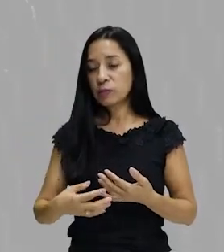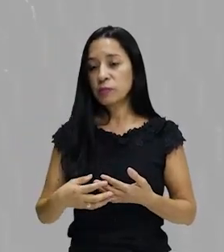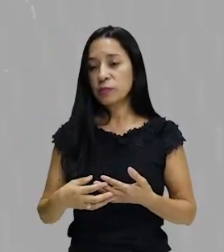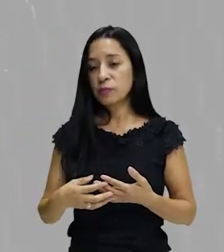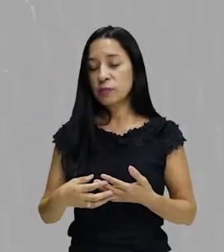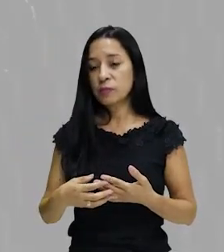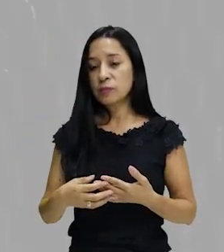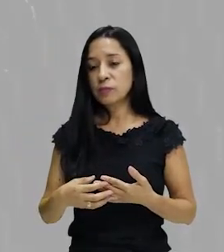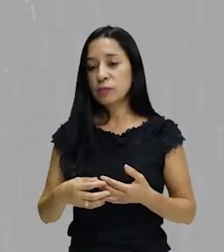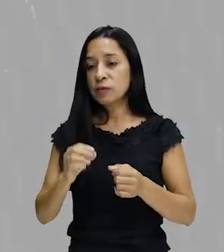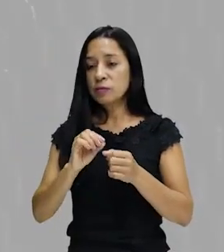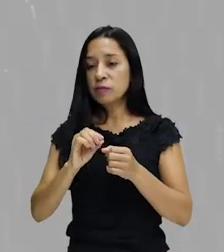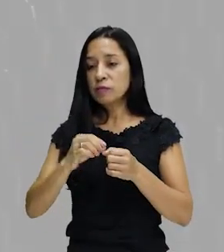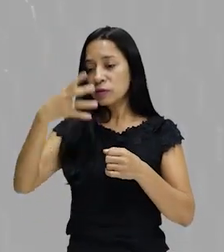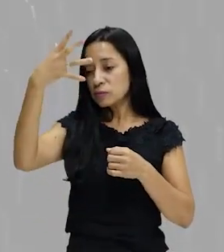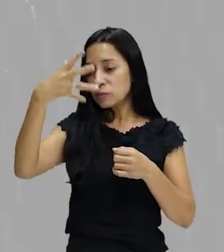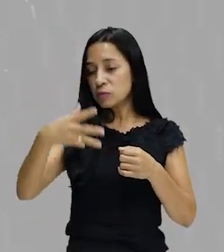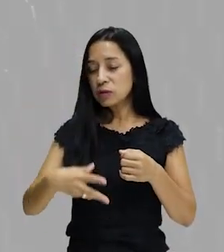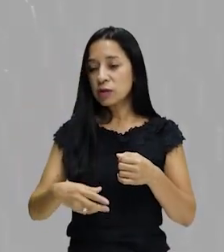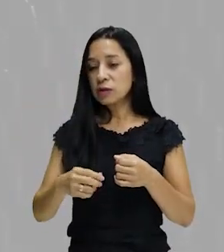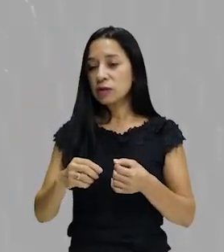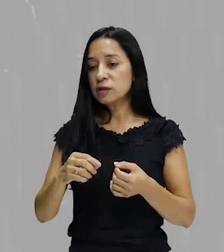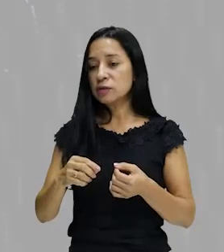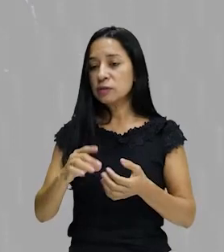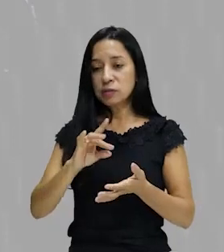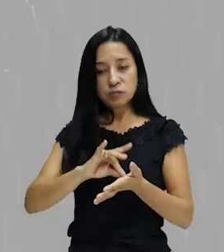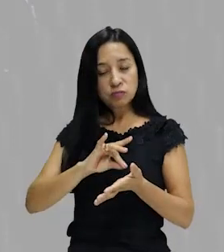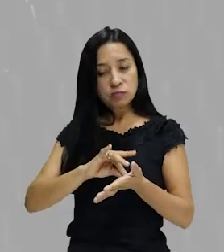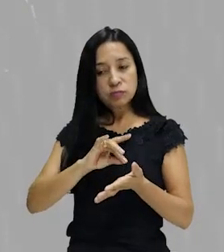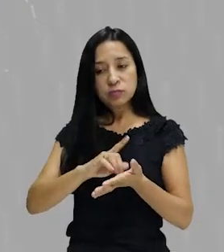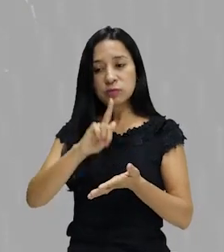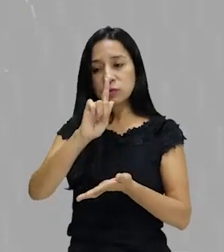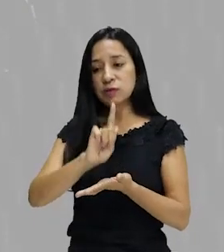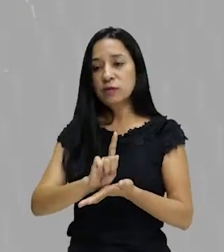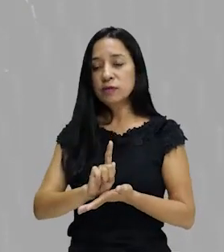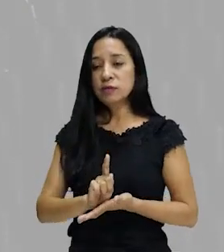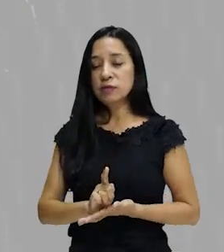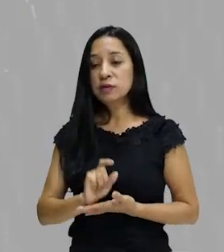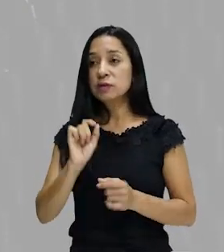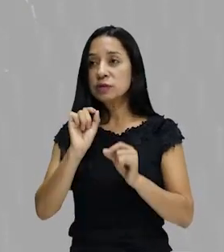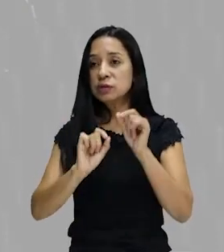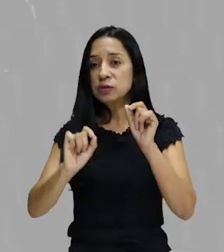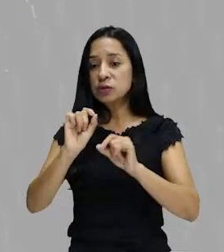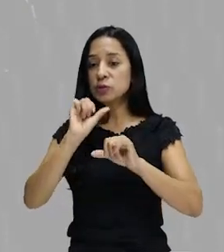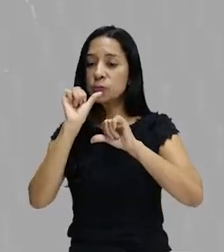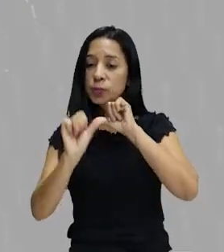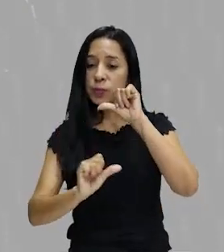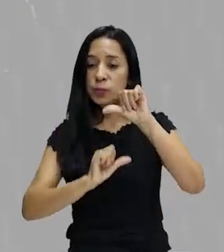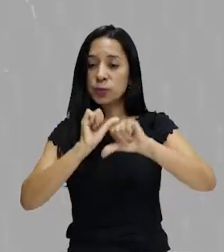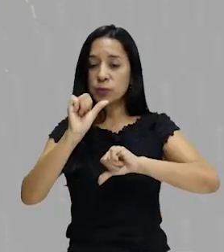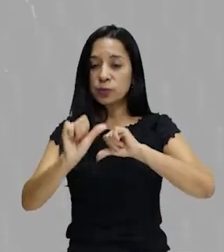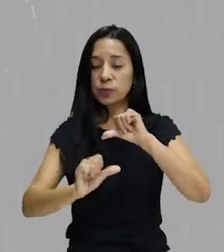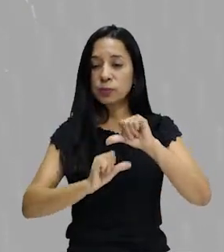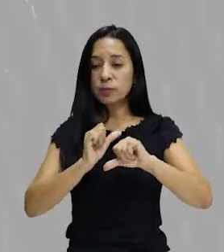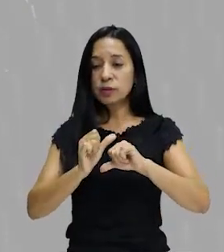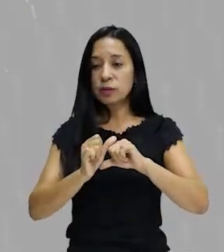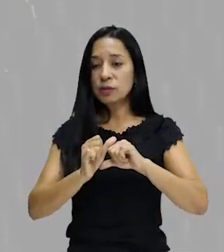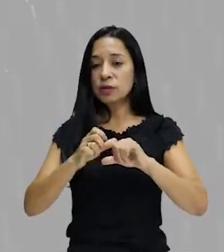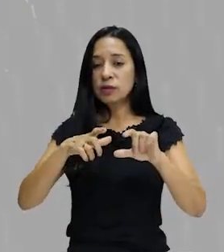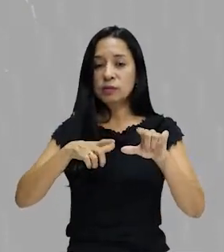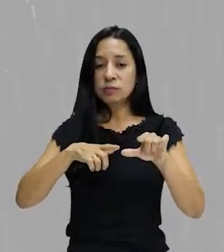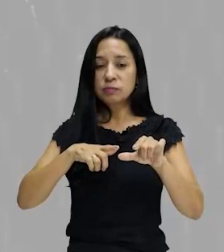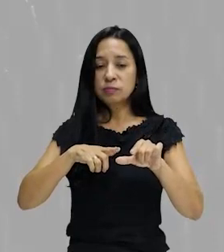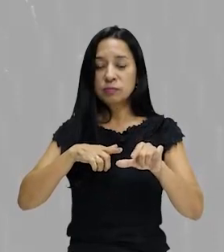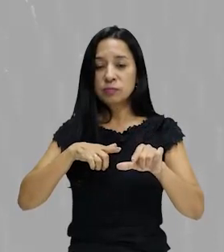ela cair é justamente essa gravidade. E isso é transformado em